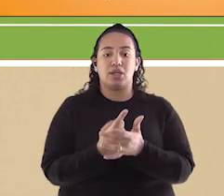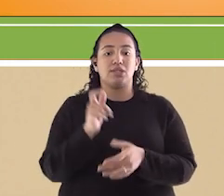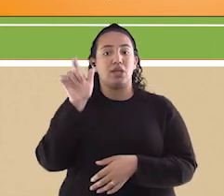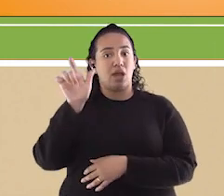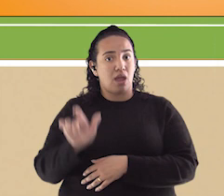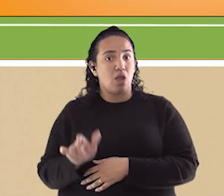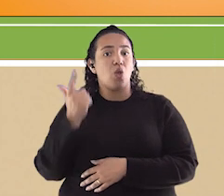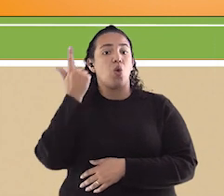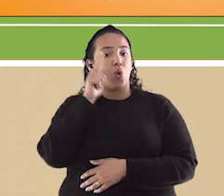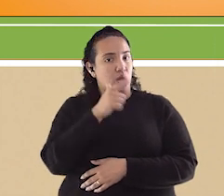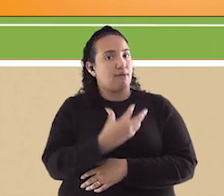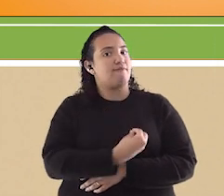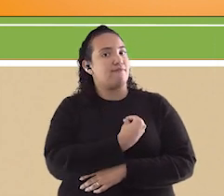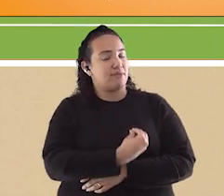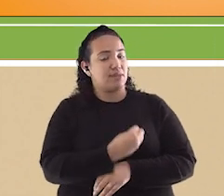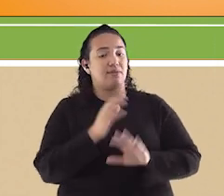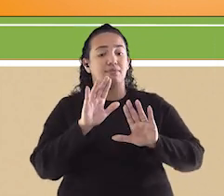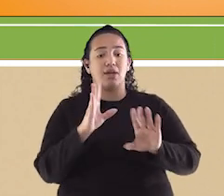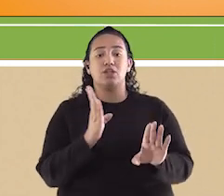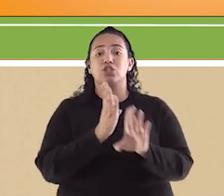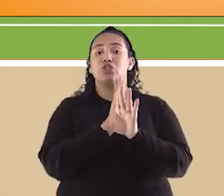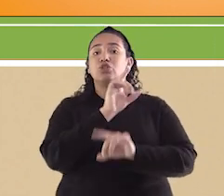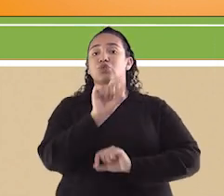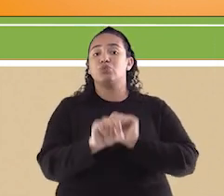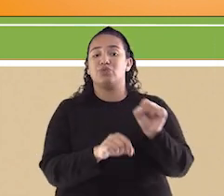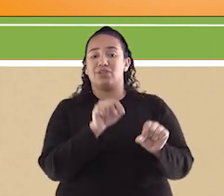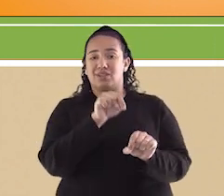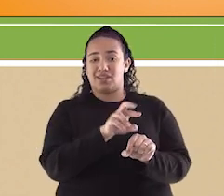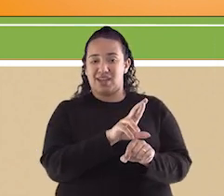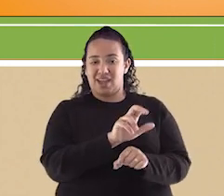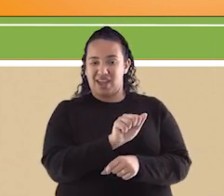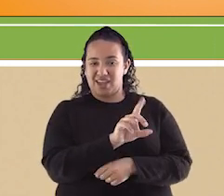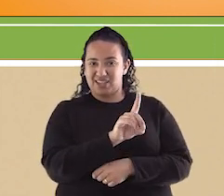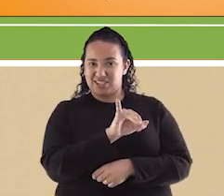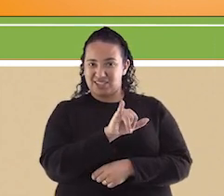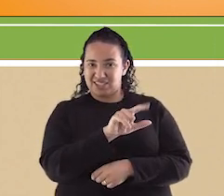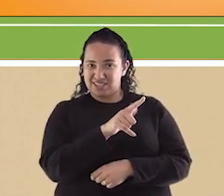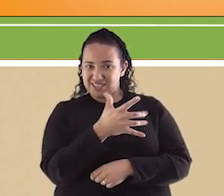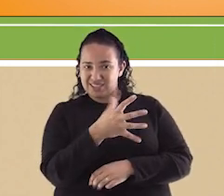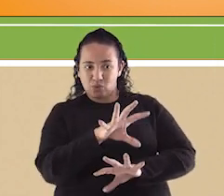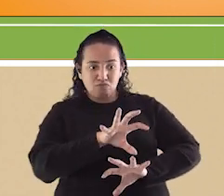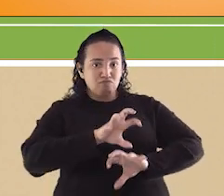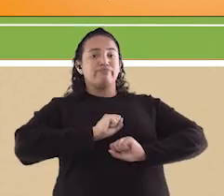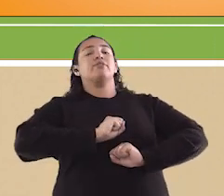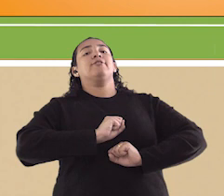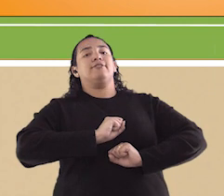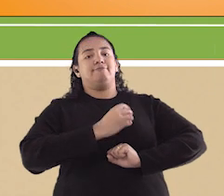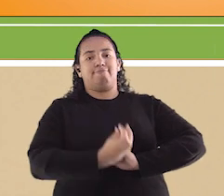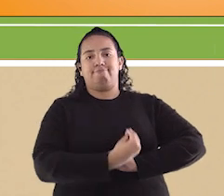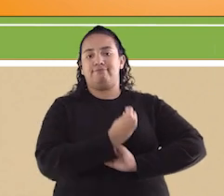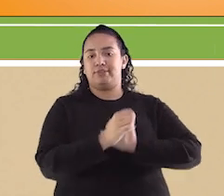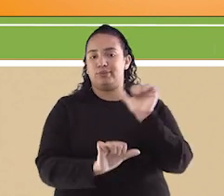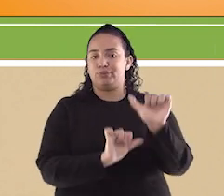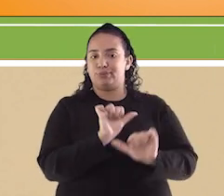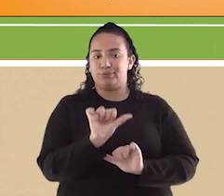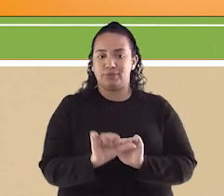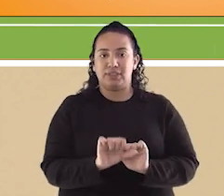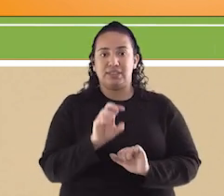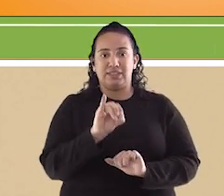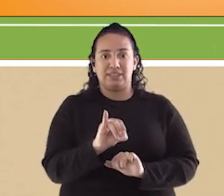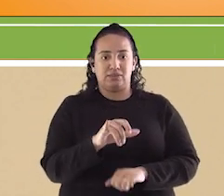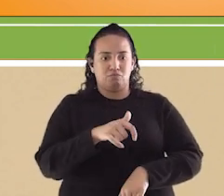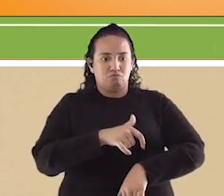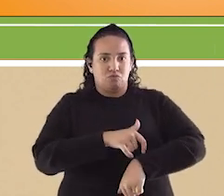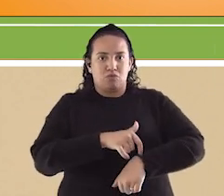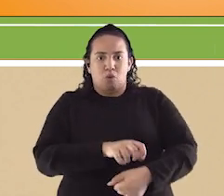ele sobrevive, mas logo descobre que o contato com a radiação gama mudaria sua vida para sempre. Em momentos de tensão, o Bruce se transforma